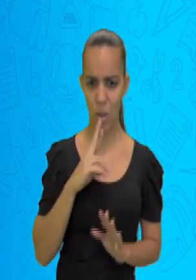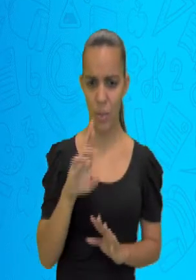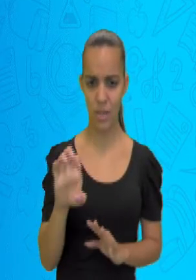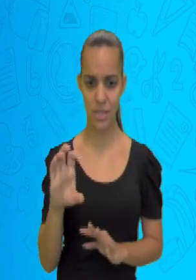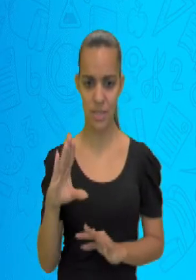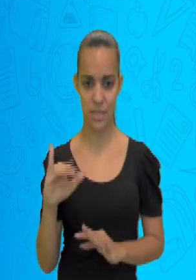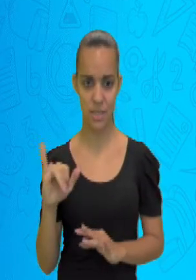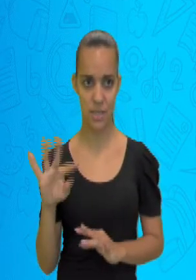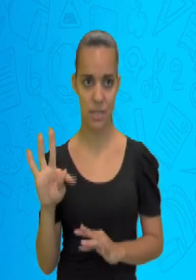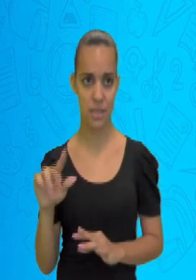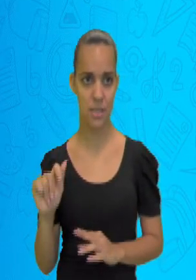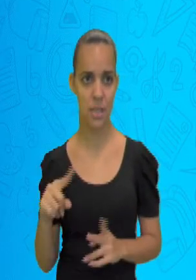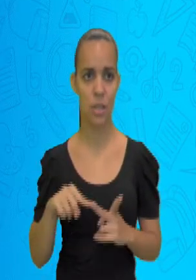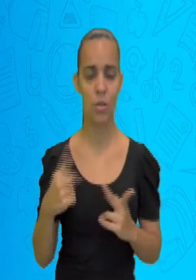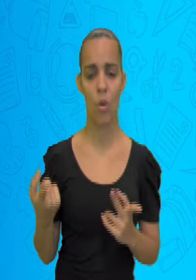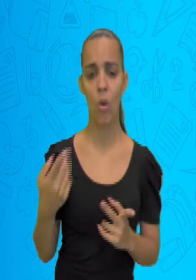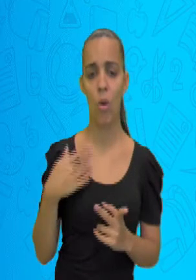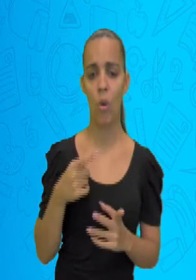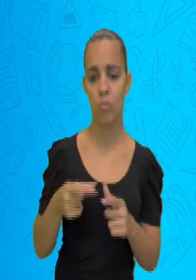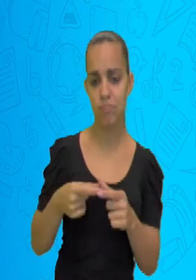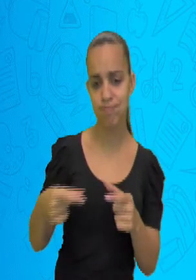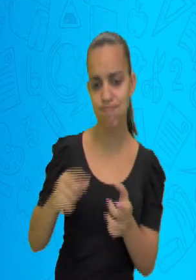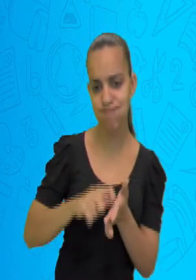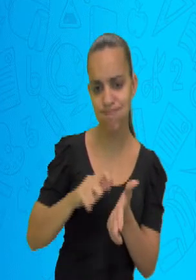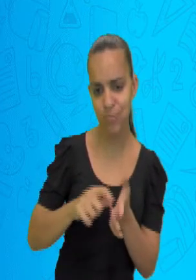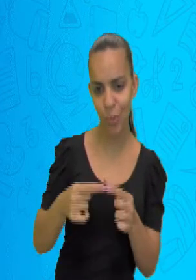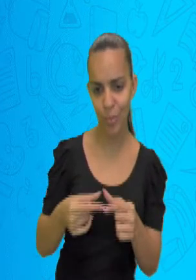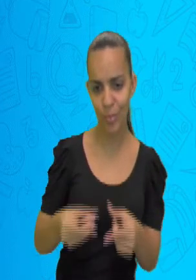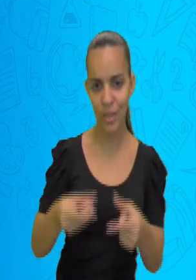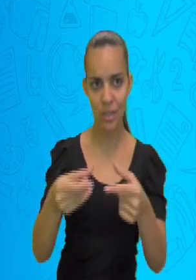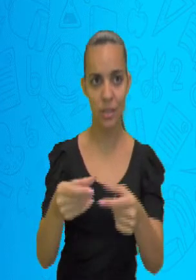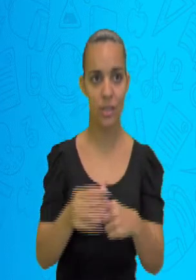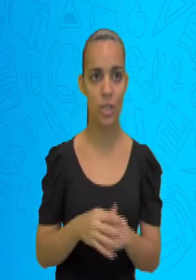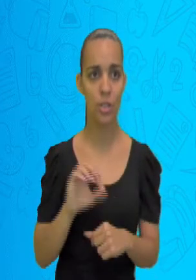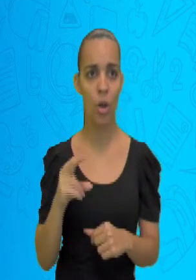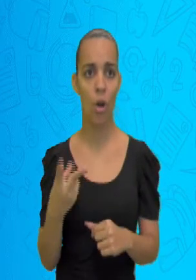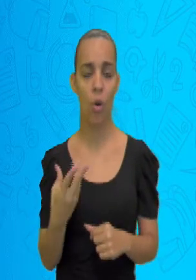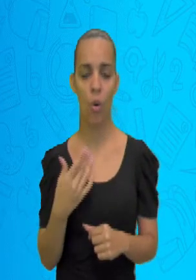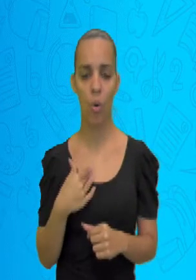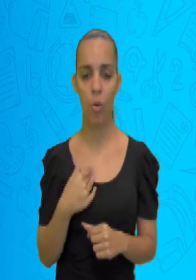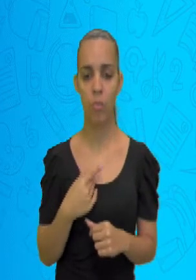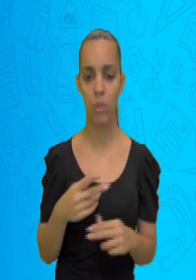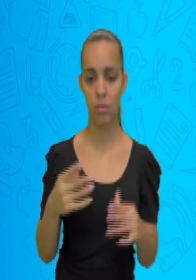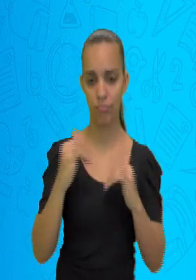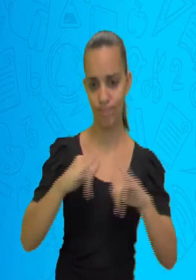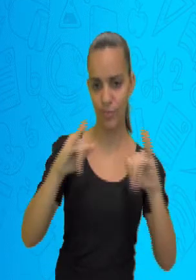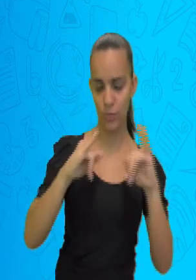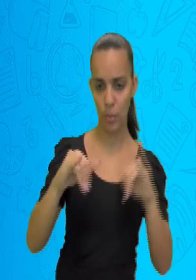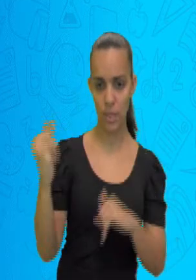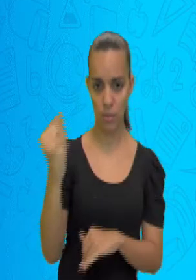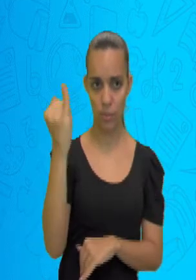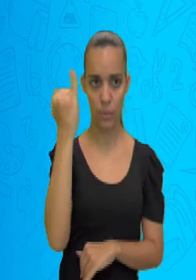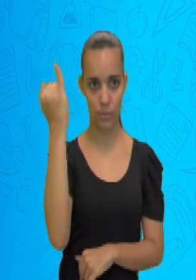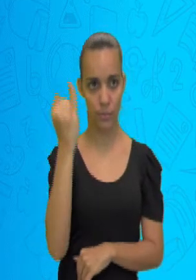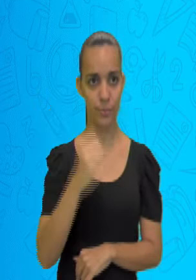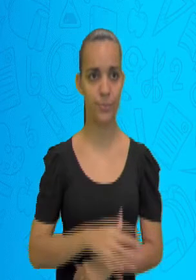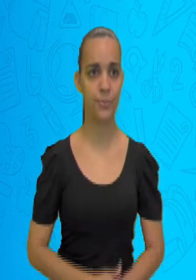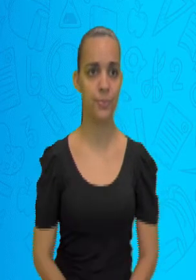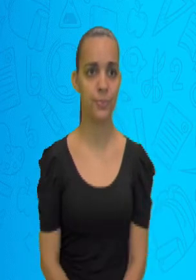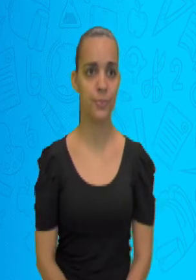um bilhete ou é uma notícia? Claro, né, gente? É uma receita de pipoca.